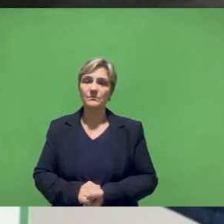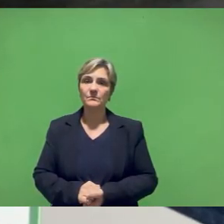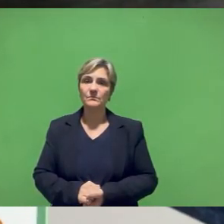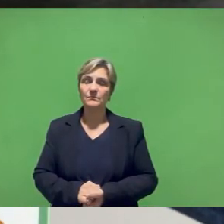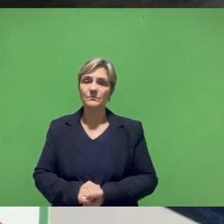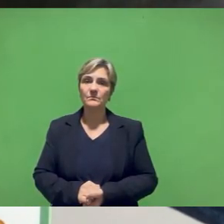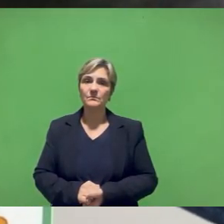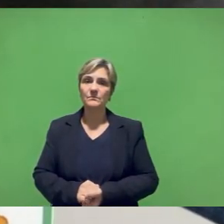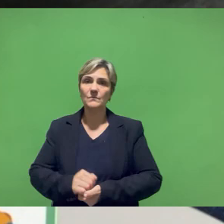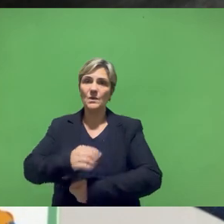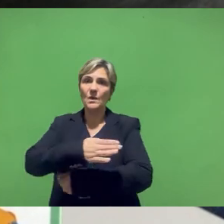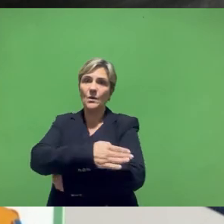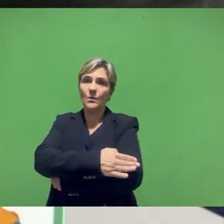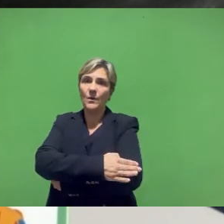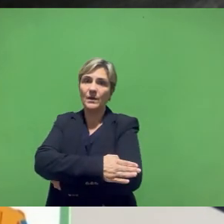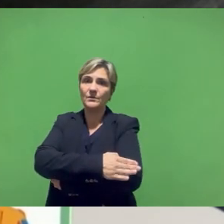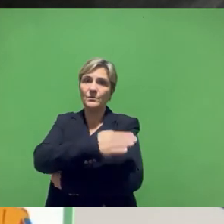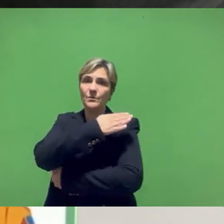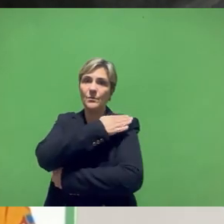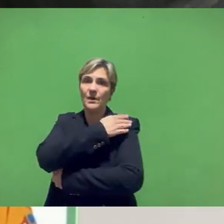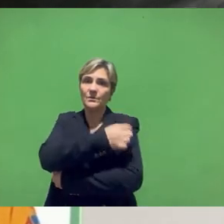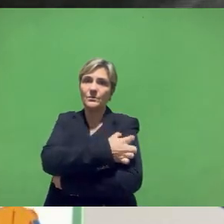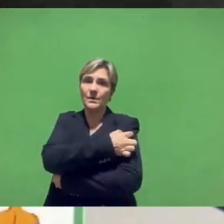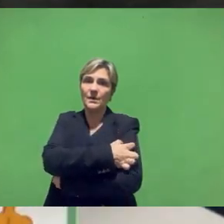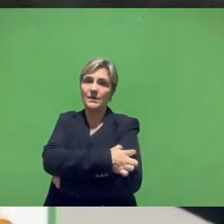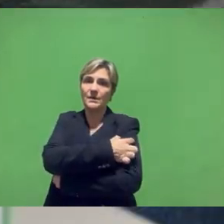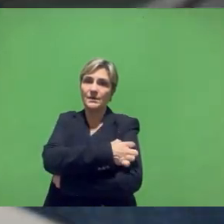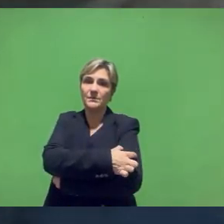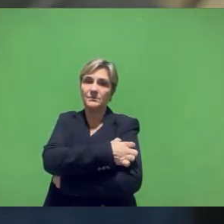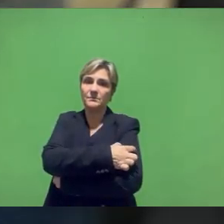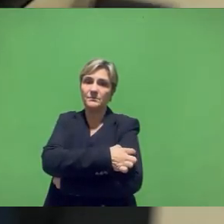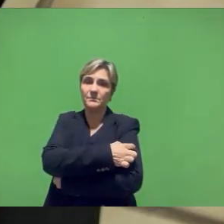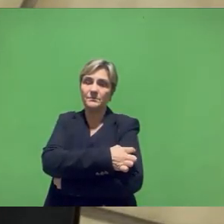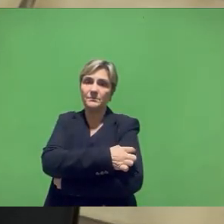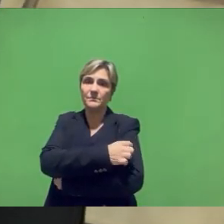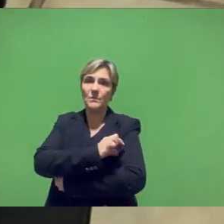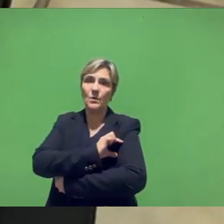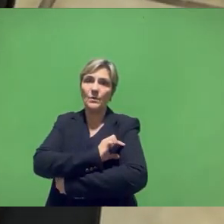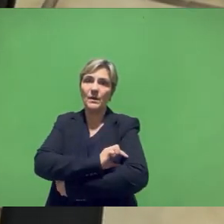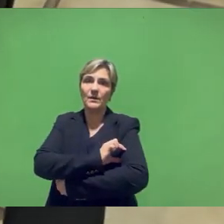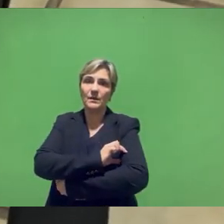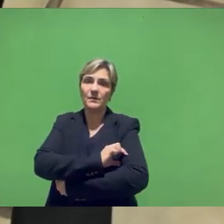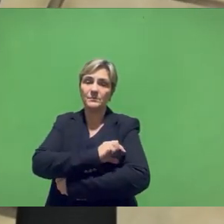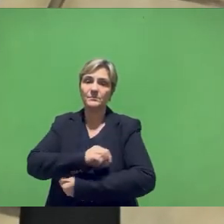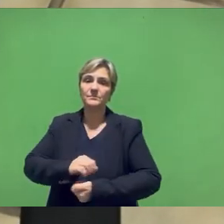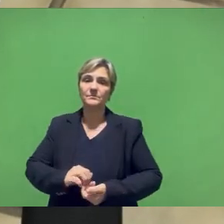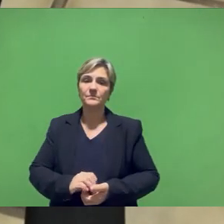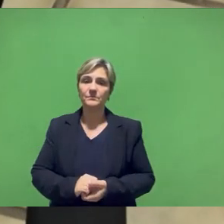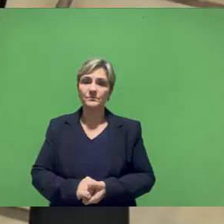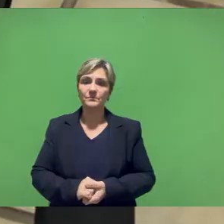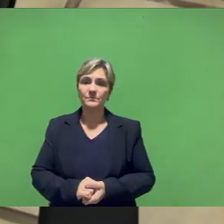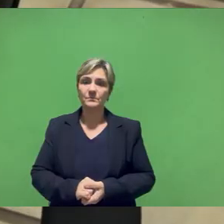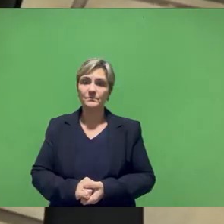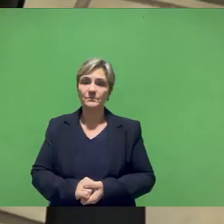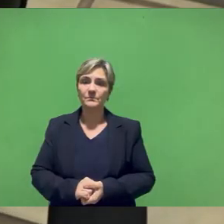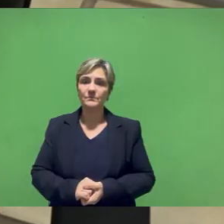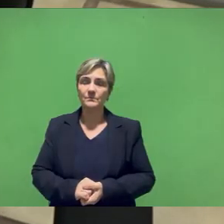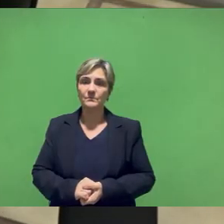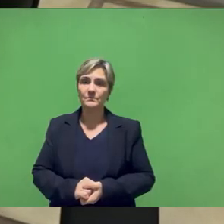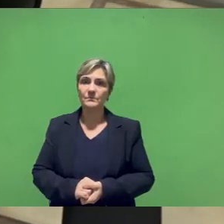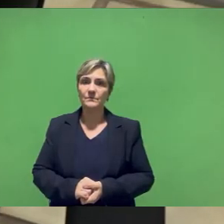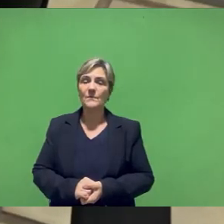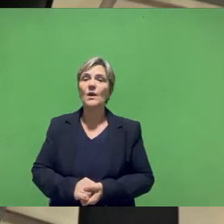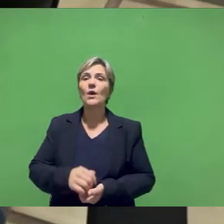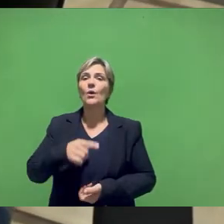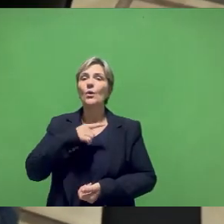ombro, vai aplicar nessa faixa ou nessa faixa, de um lado ou de outro,